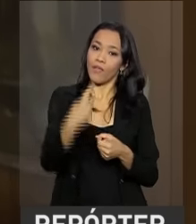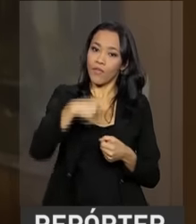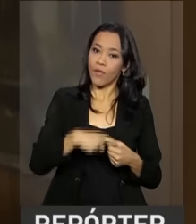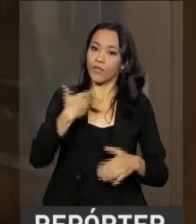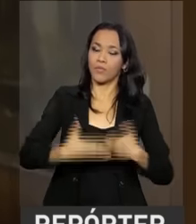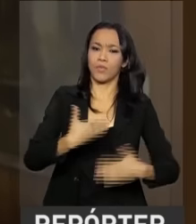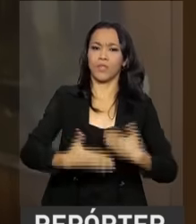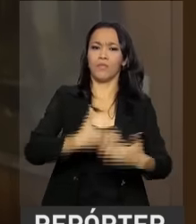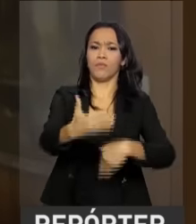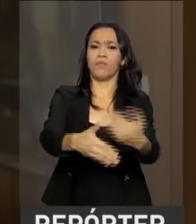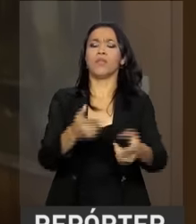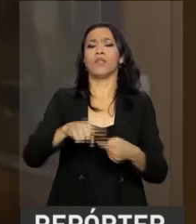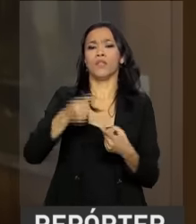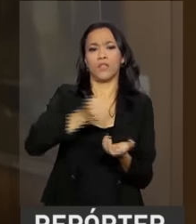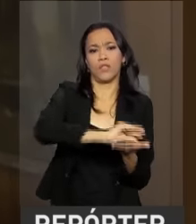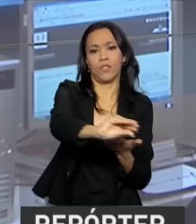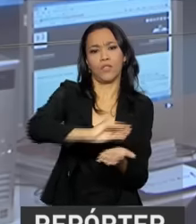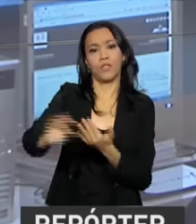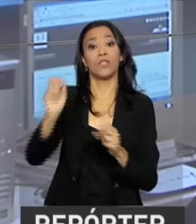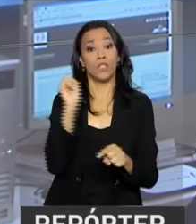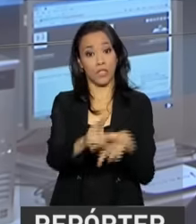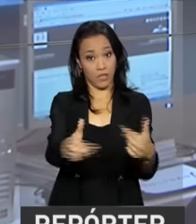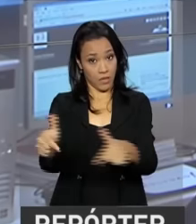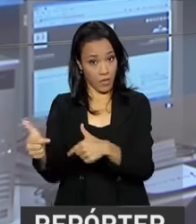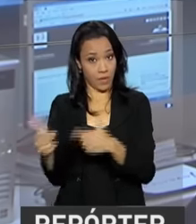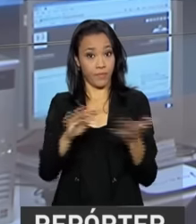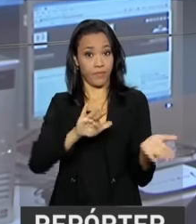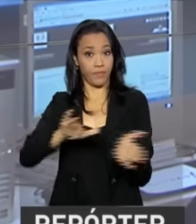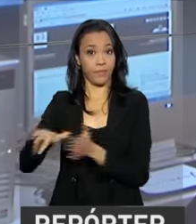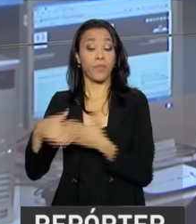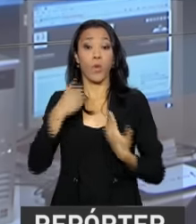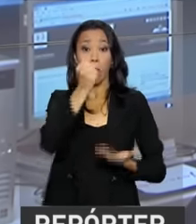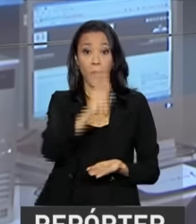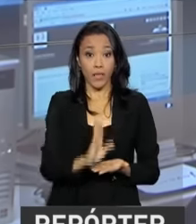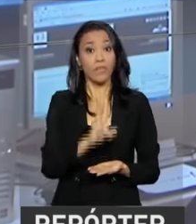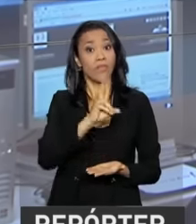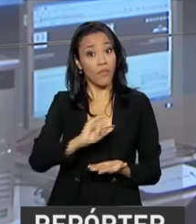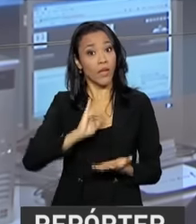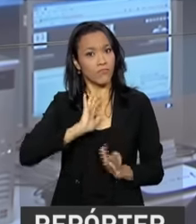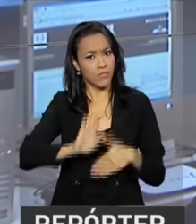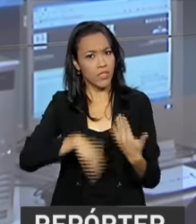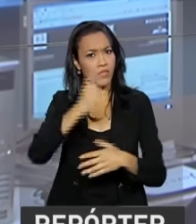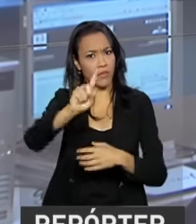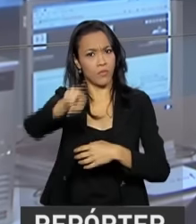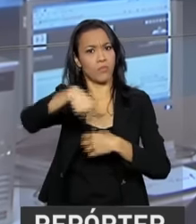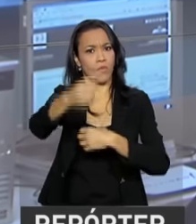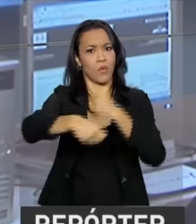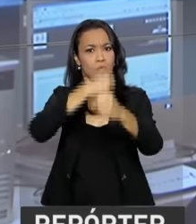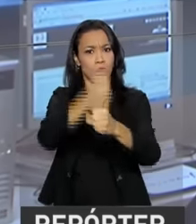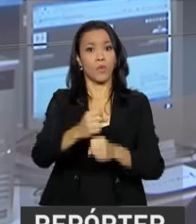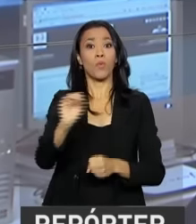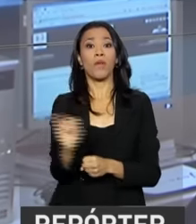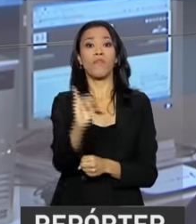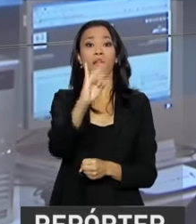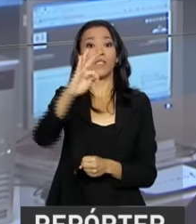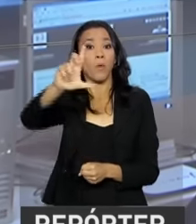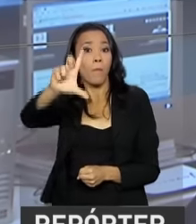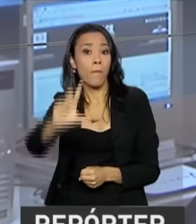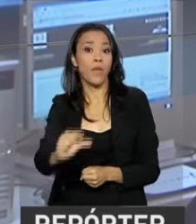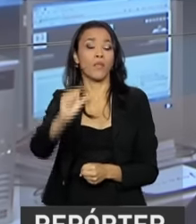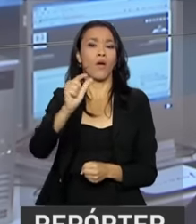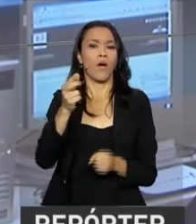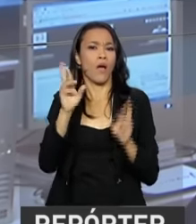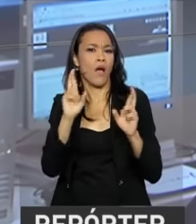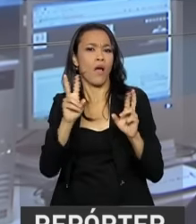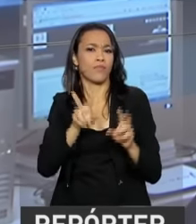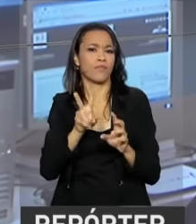crescimento, dos investimentos e dos empregos. E o Brasil deve crescer mais no ano que vem com uma inflação menor. A expectativa